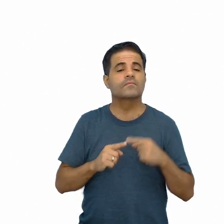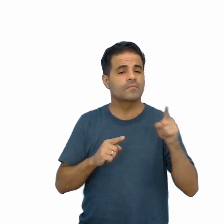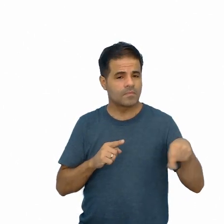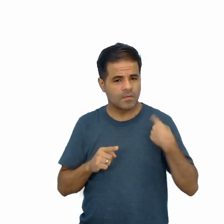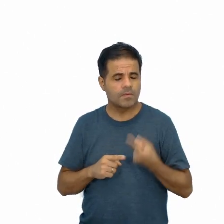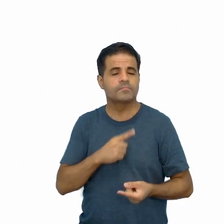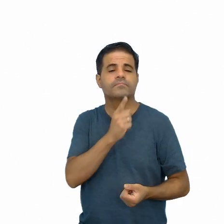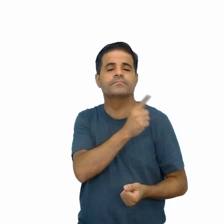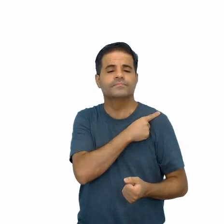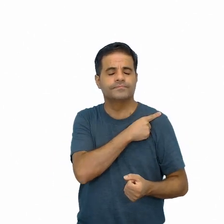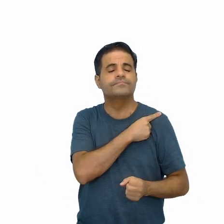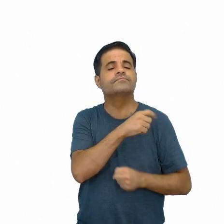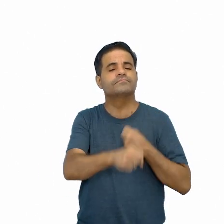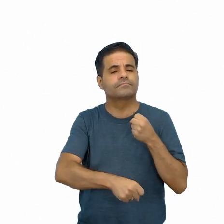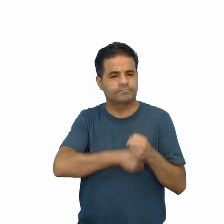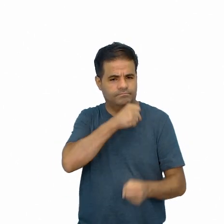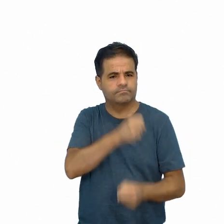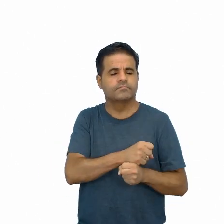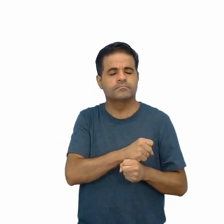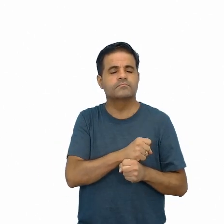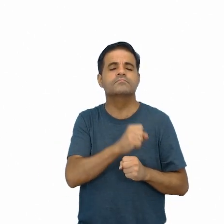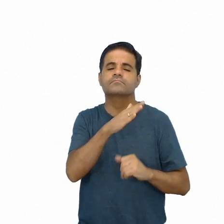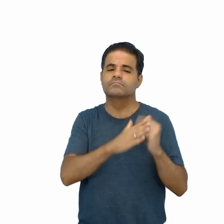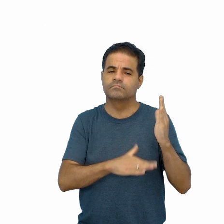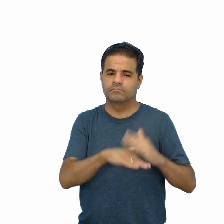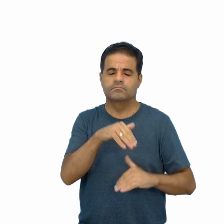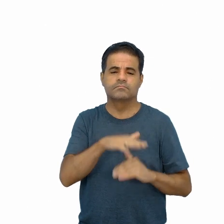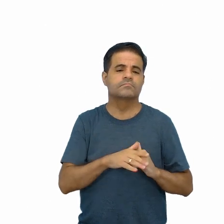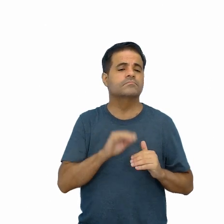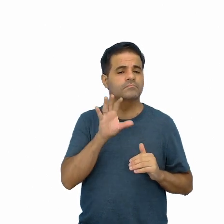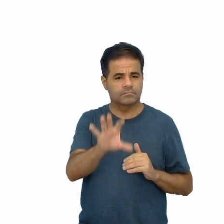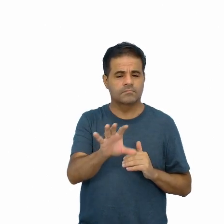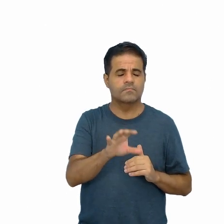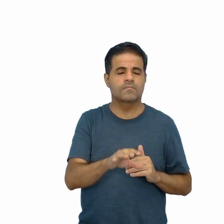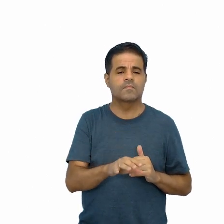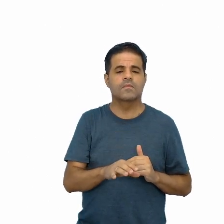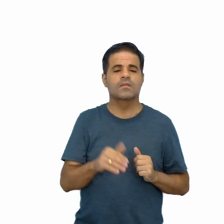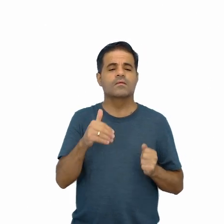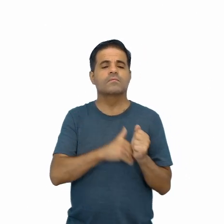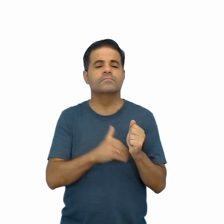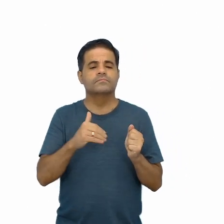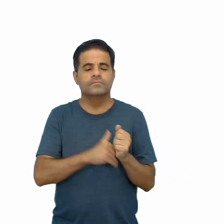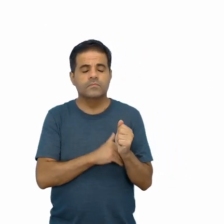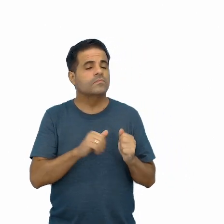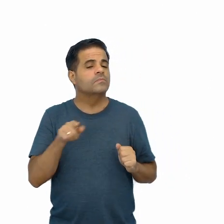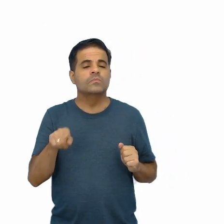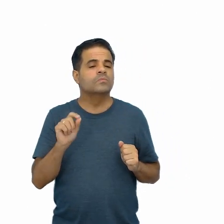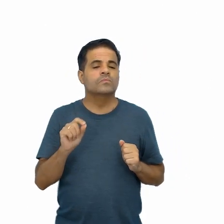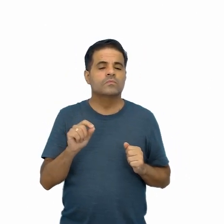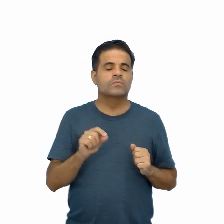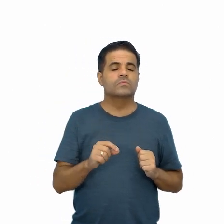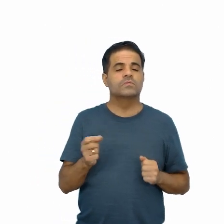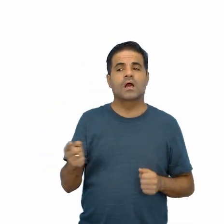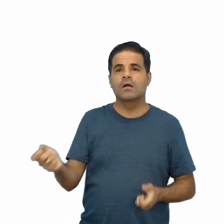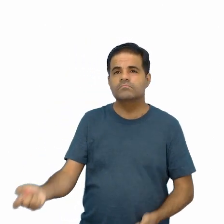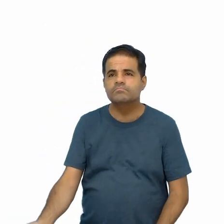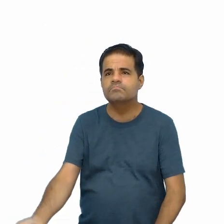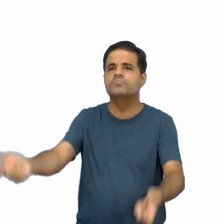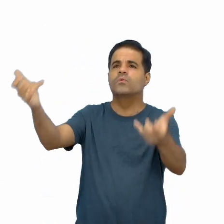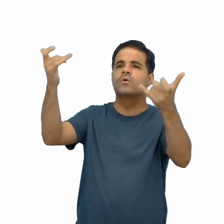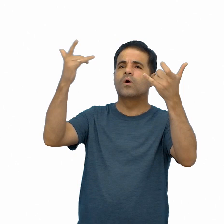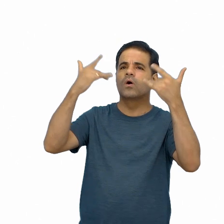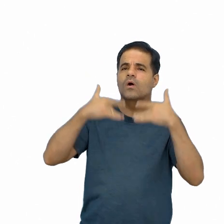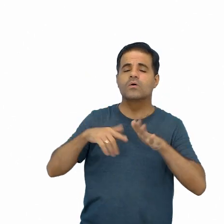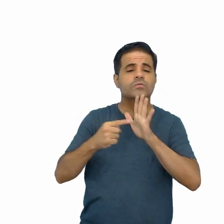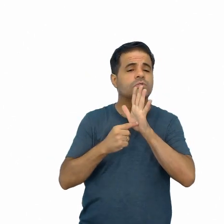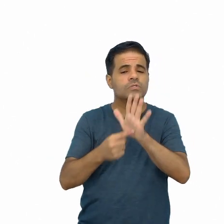do primeiro ano, habilidade e tal. Então, esse código que tem aí, ele já nos diz, já indica de